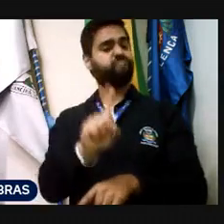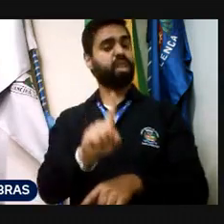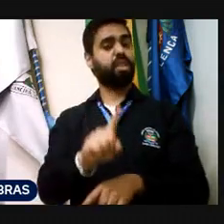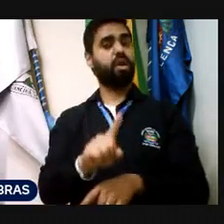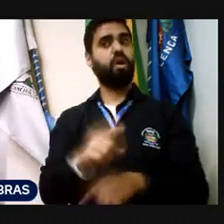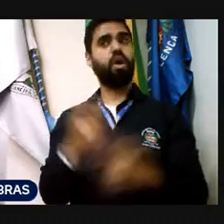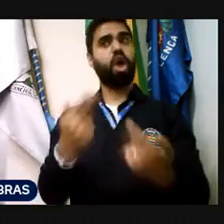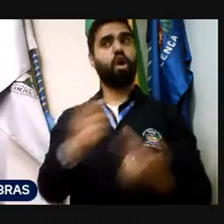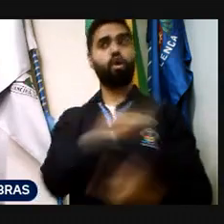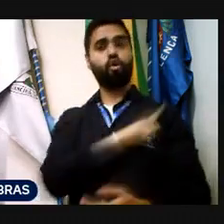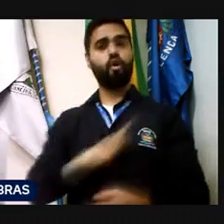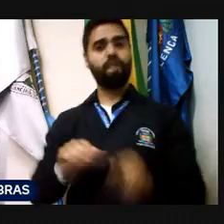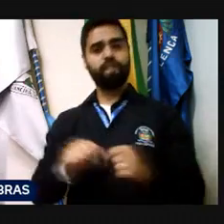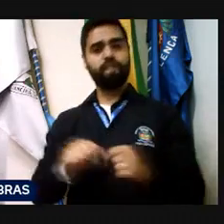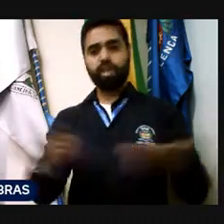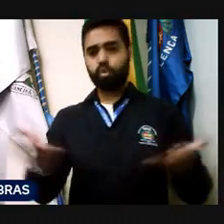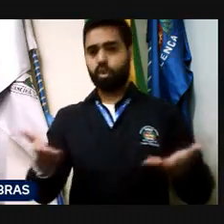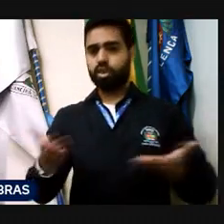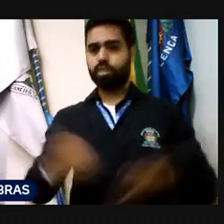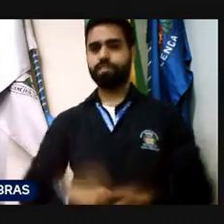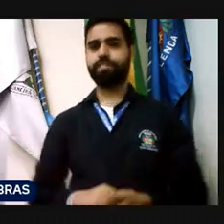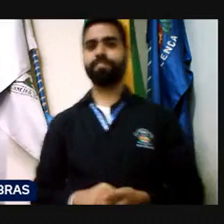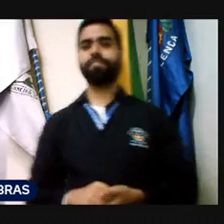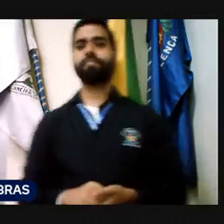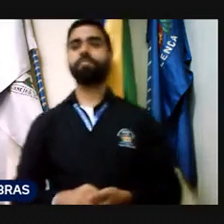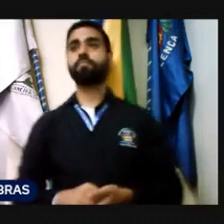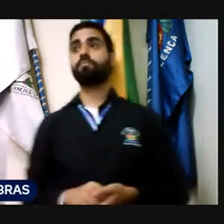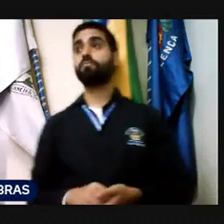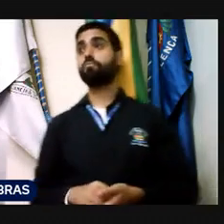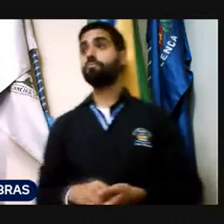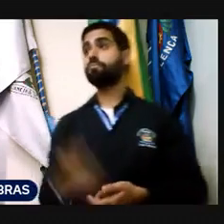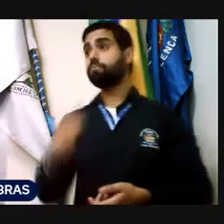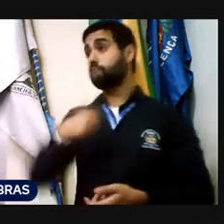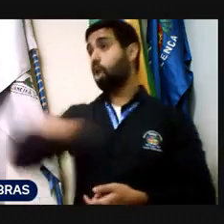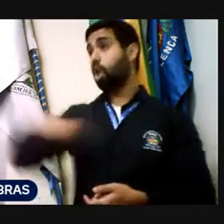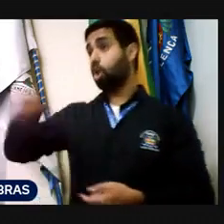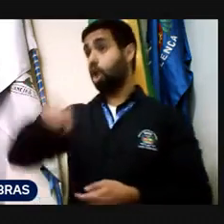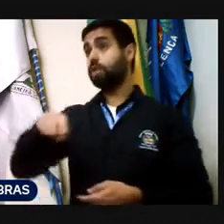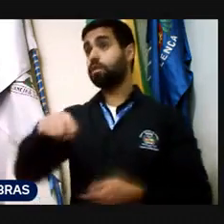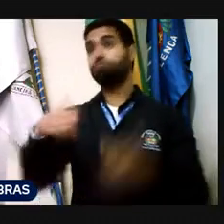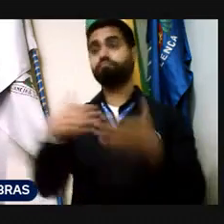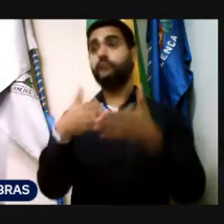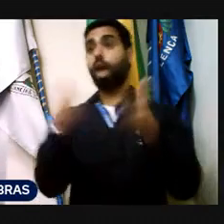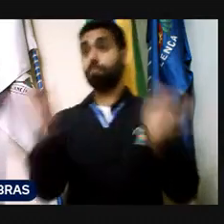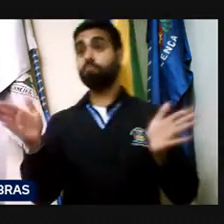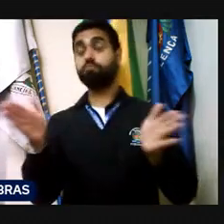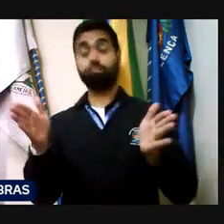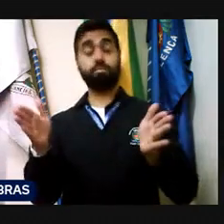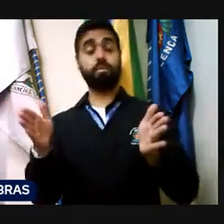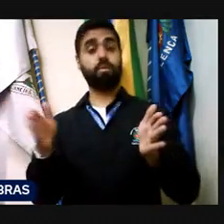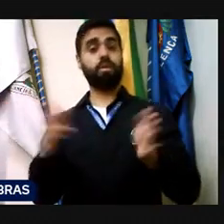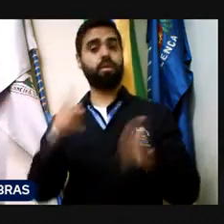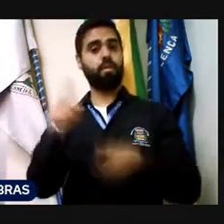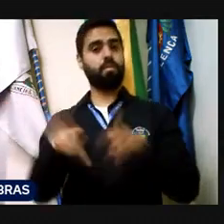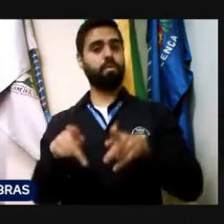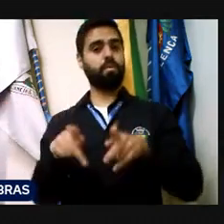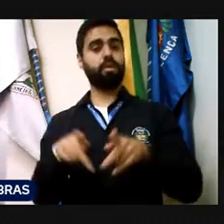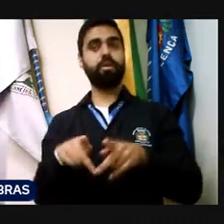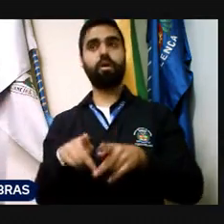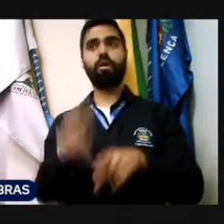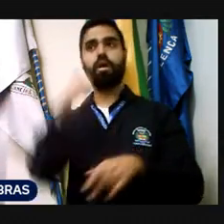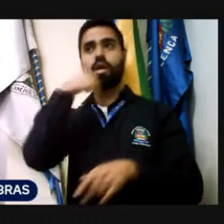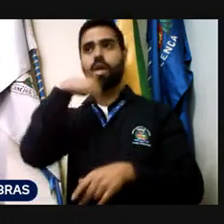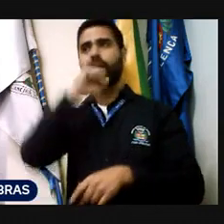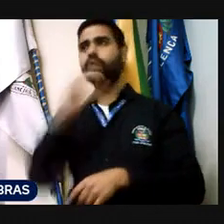governo municipal fez hoje. Nós aqui abrimos as portas da Casa do Povo e elas vieram aqui